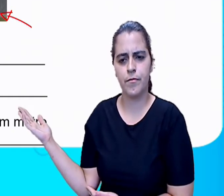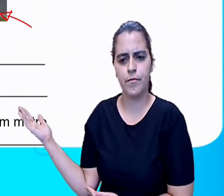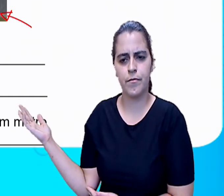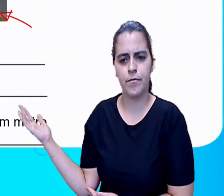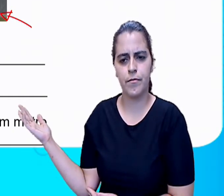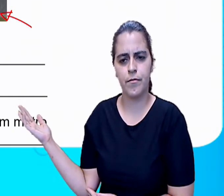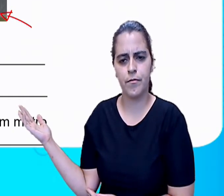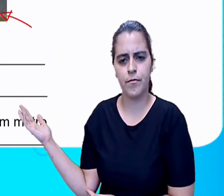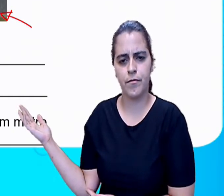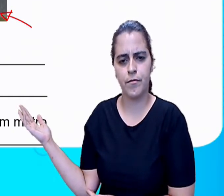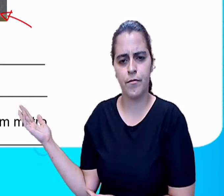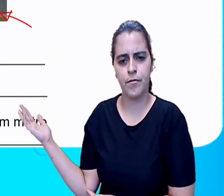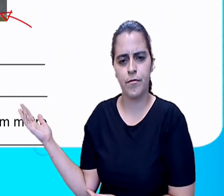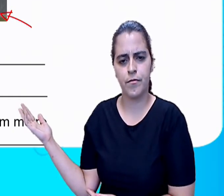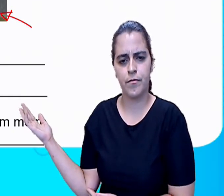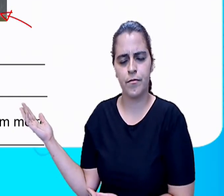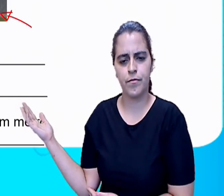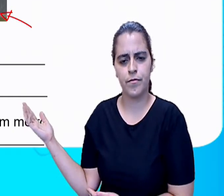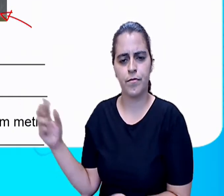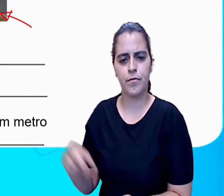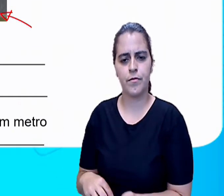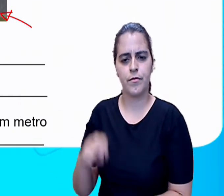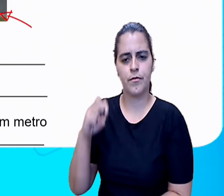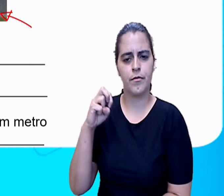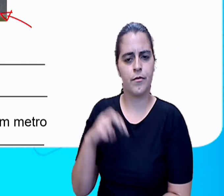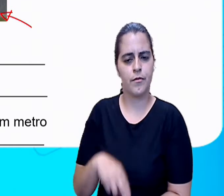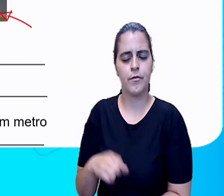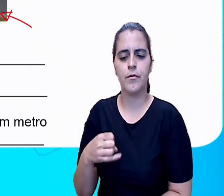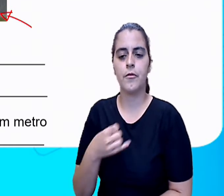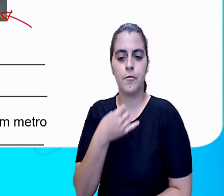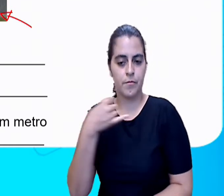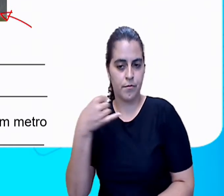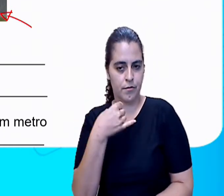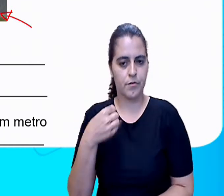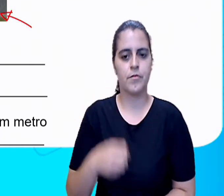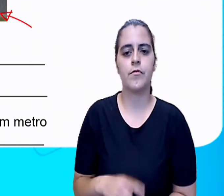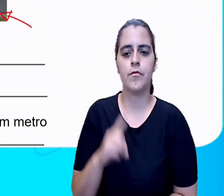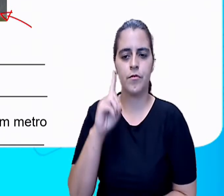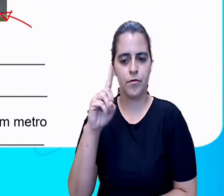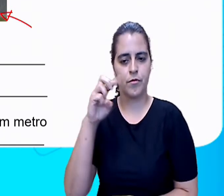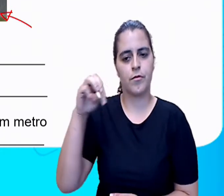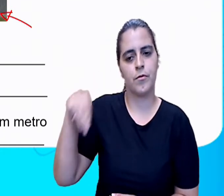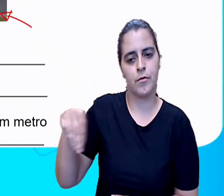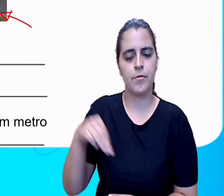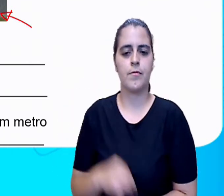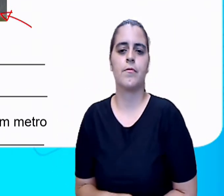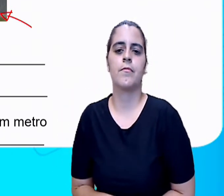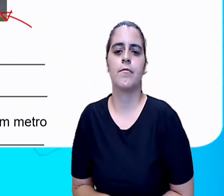e o 1. Então, ela saltou menos de 1 metro.